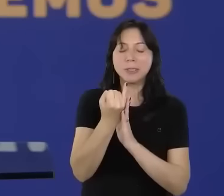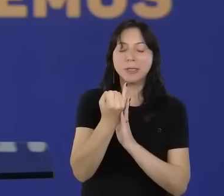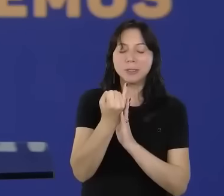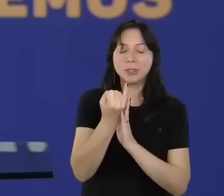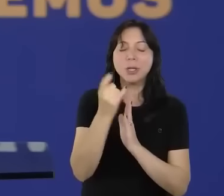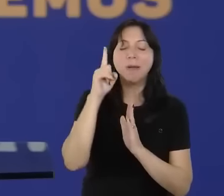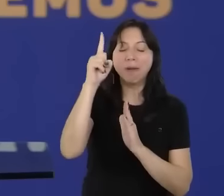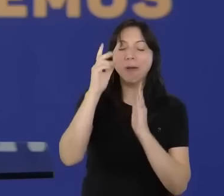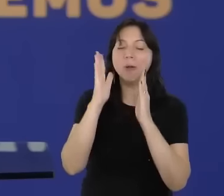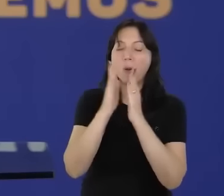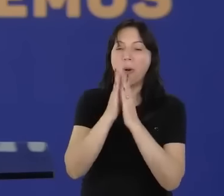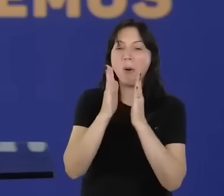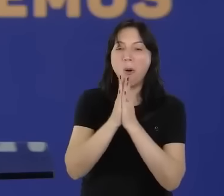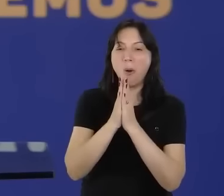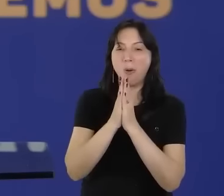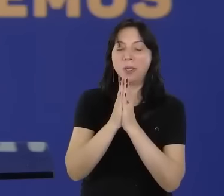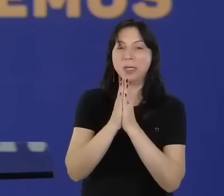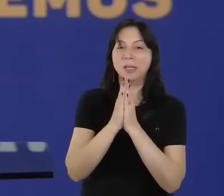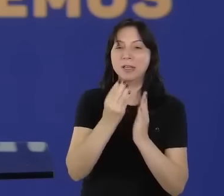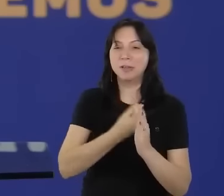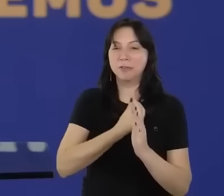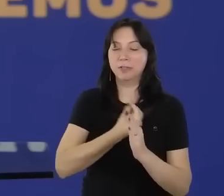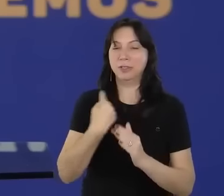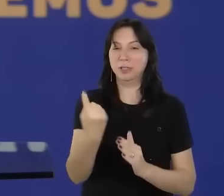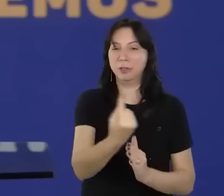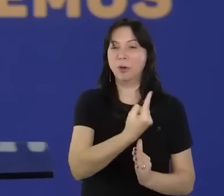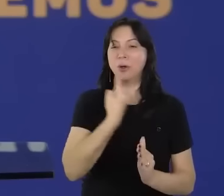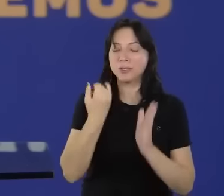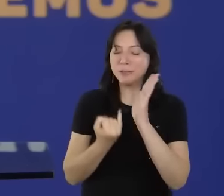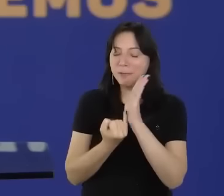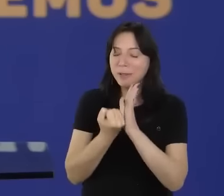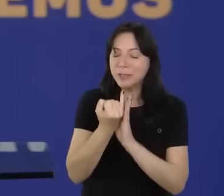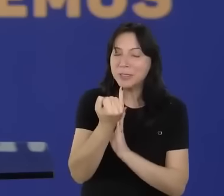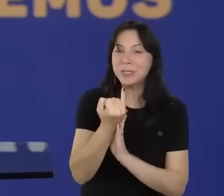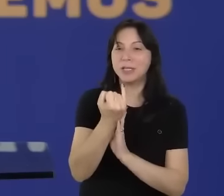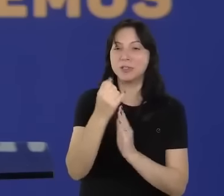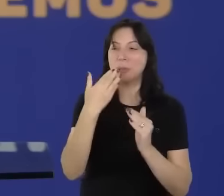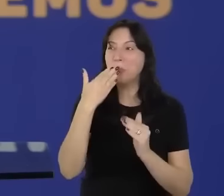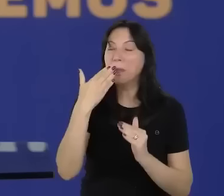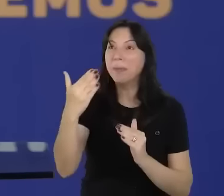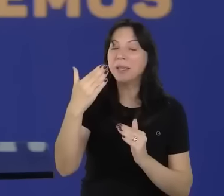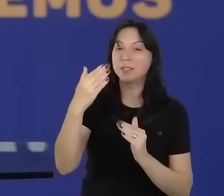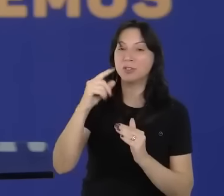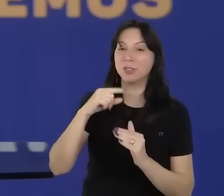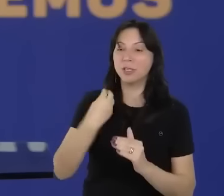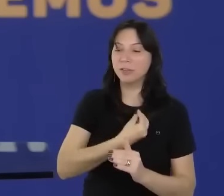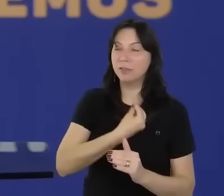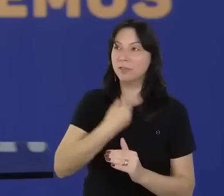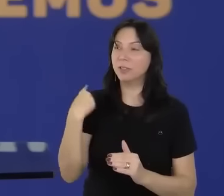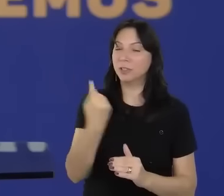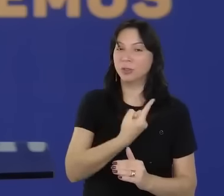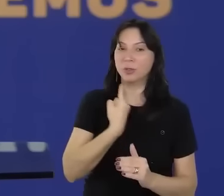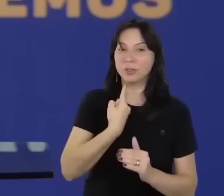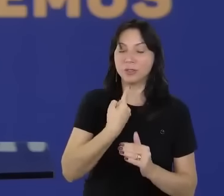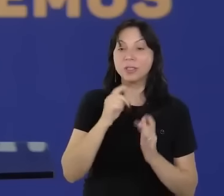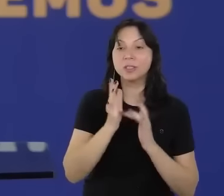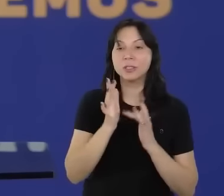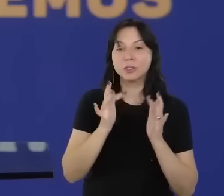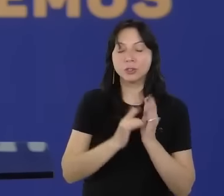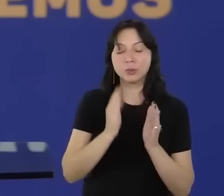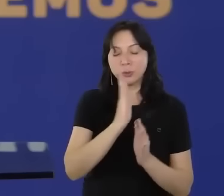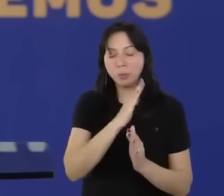porque somos informados que sobe sozinho pro monte para interceder por eles o nosso Jesus